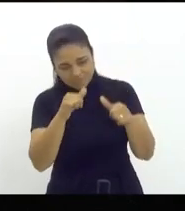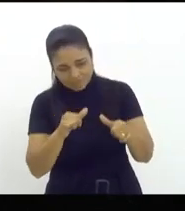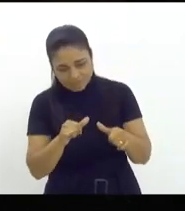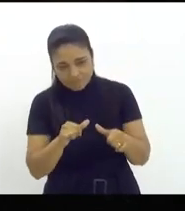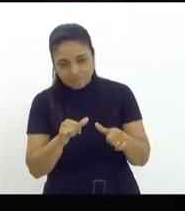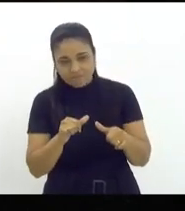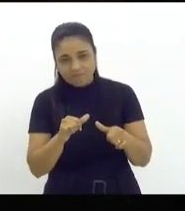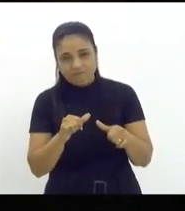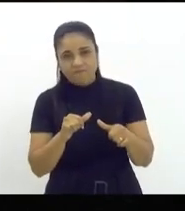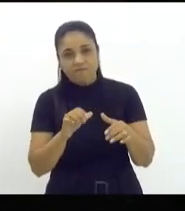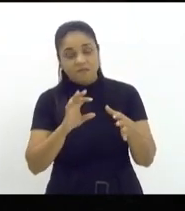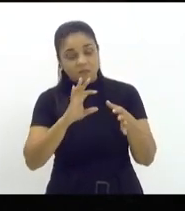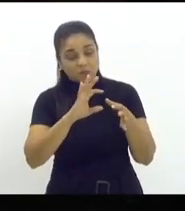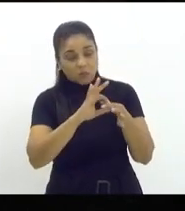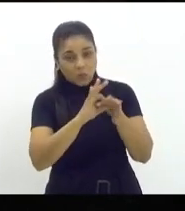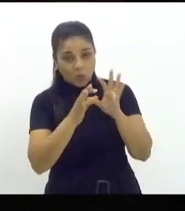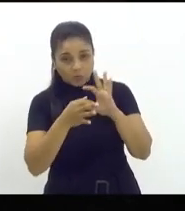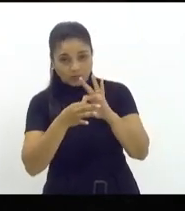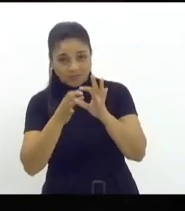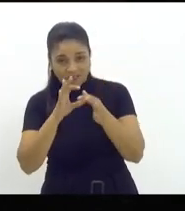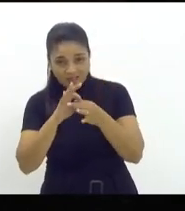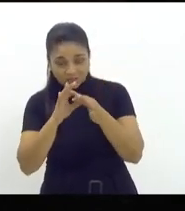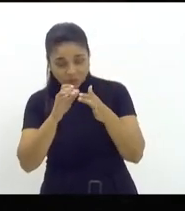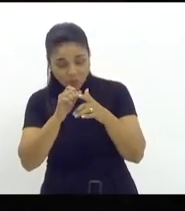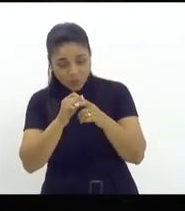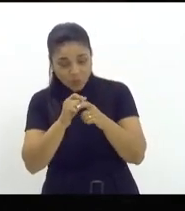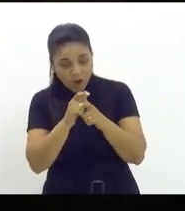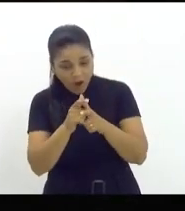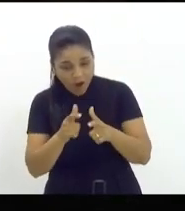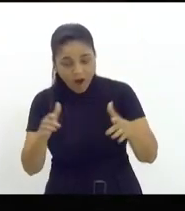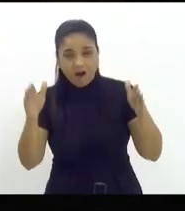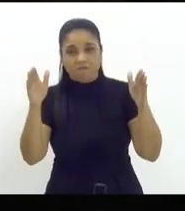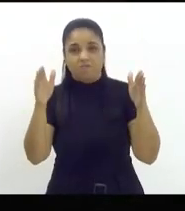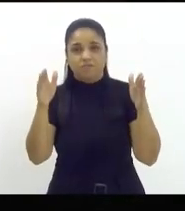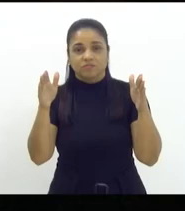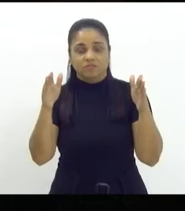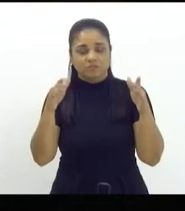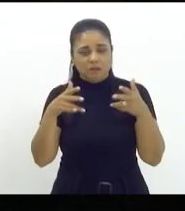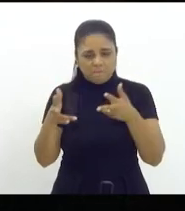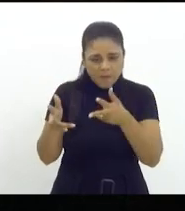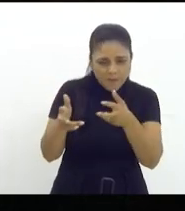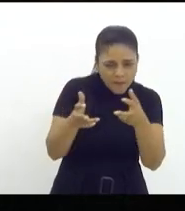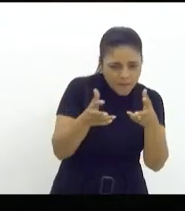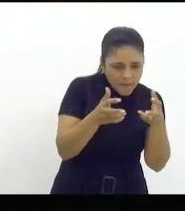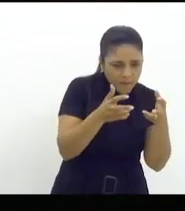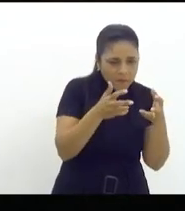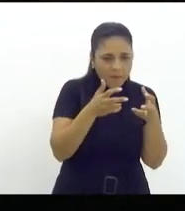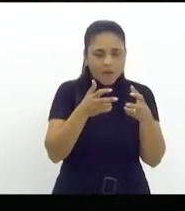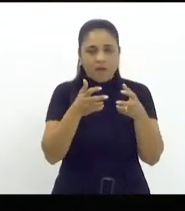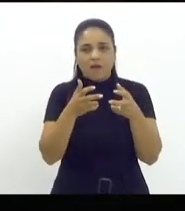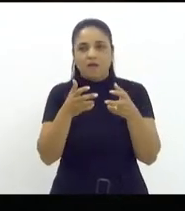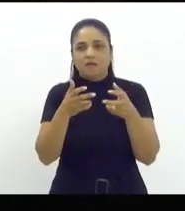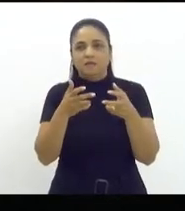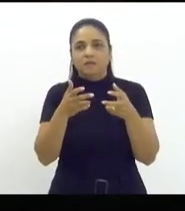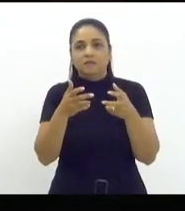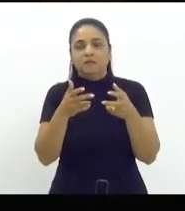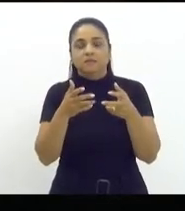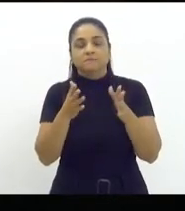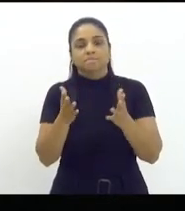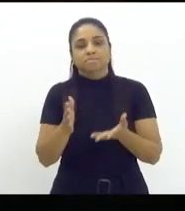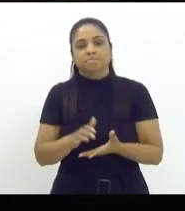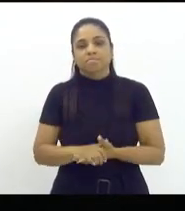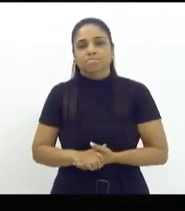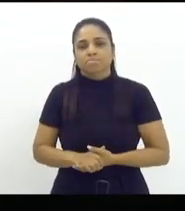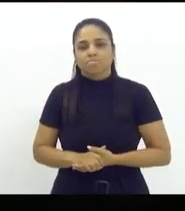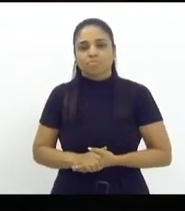pegar esse contexto mais amplo senão a gente fica ofuscado por um determinado momento